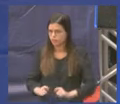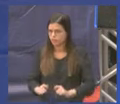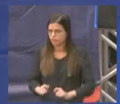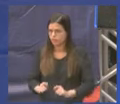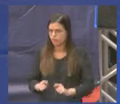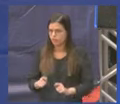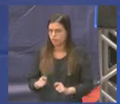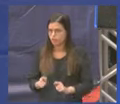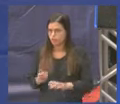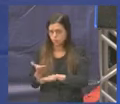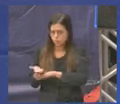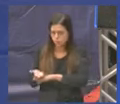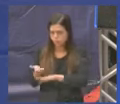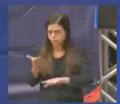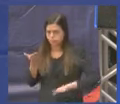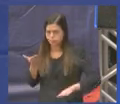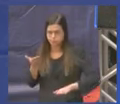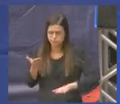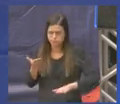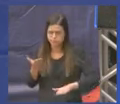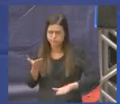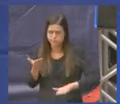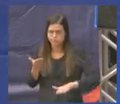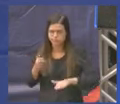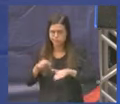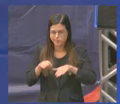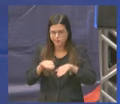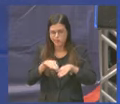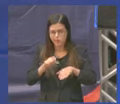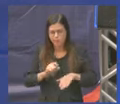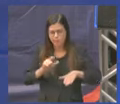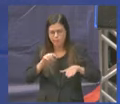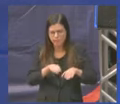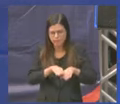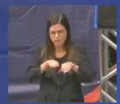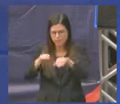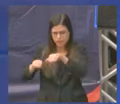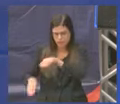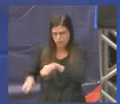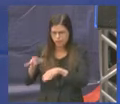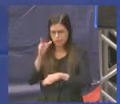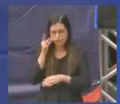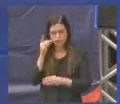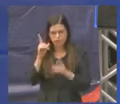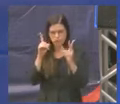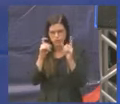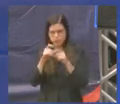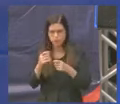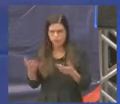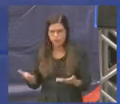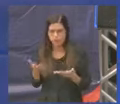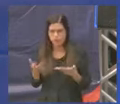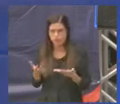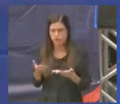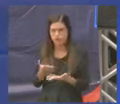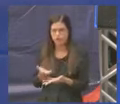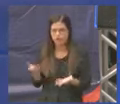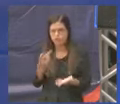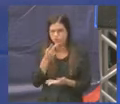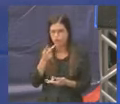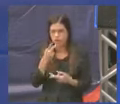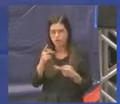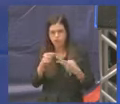fosso, né? A possibilidade de um aumento da desigualdade, uma realidade muito dura. E aí eu queria que vocês abordassem esses